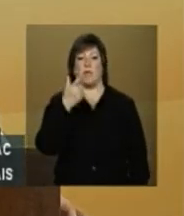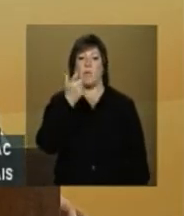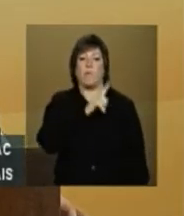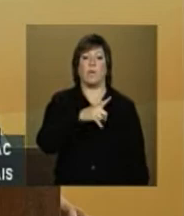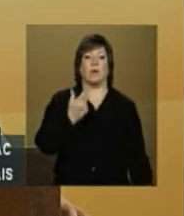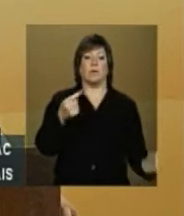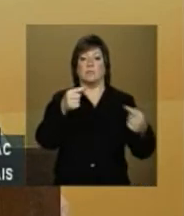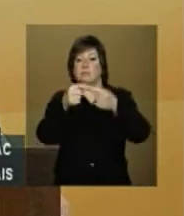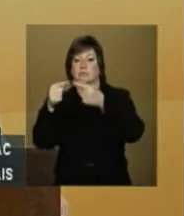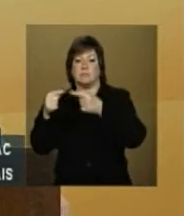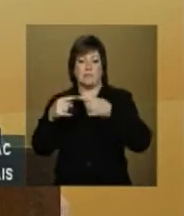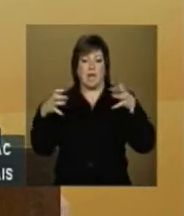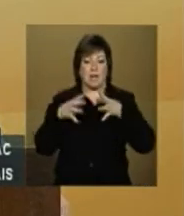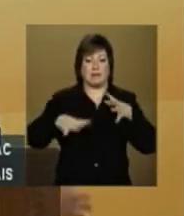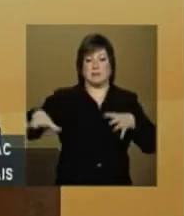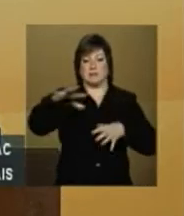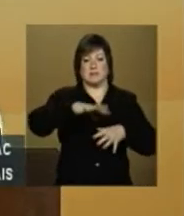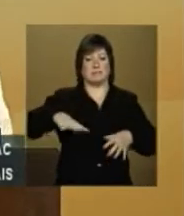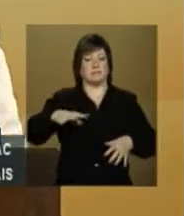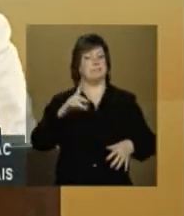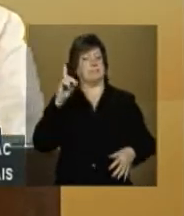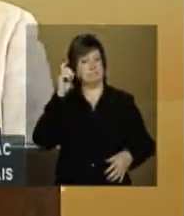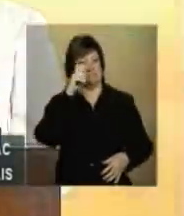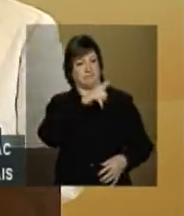entre eles e